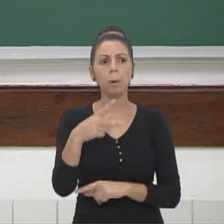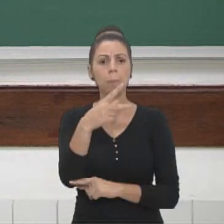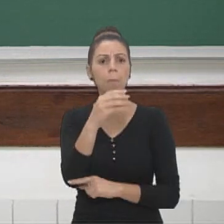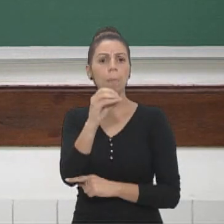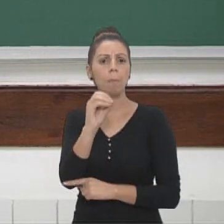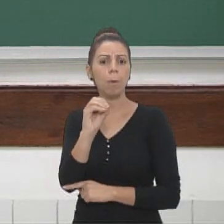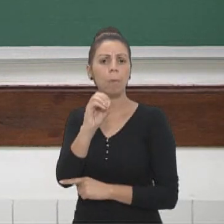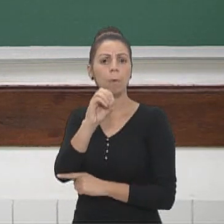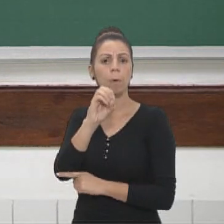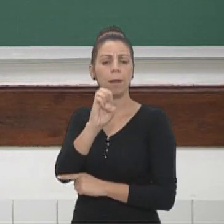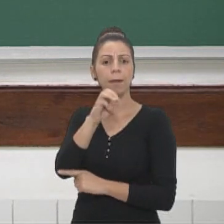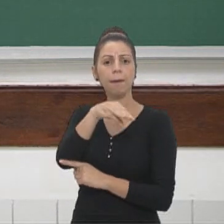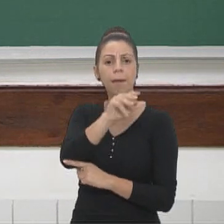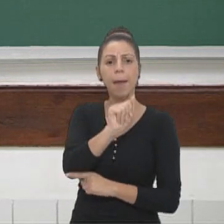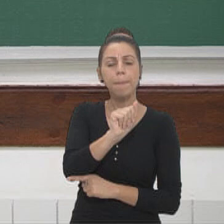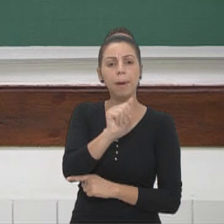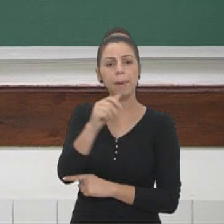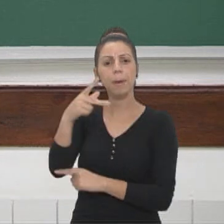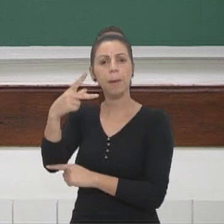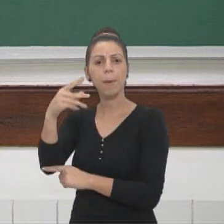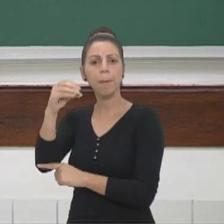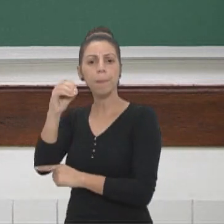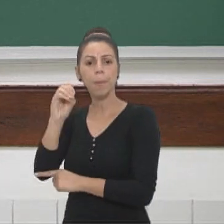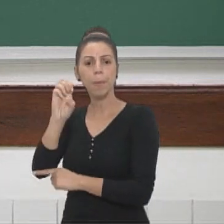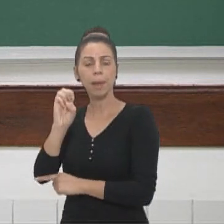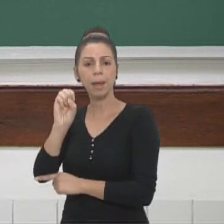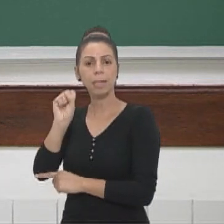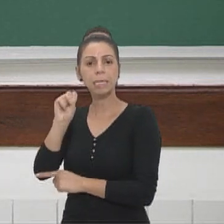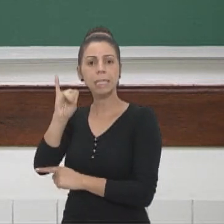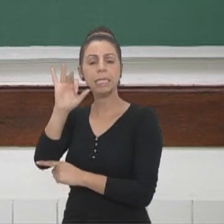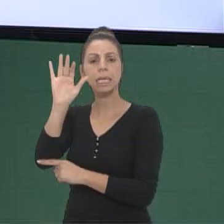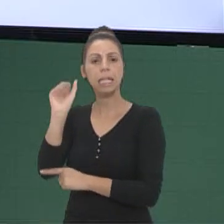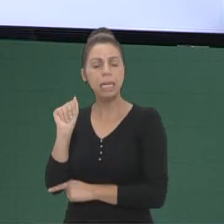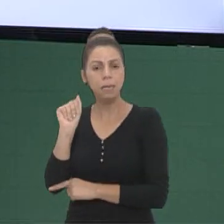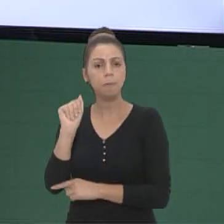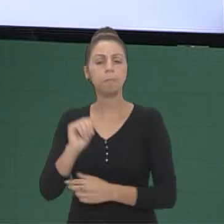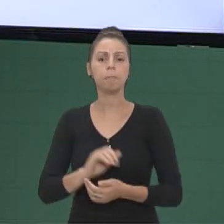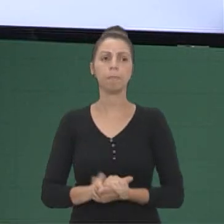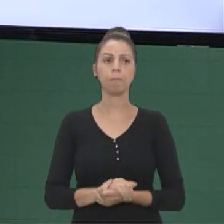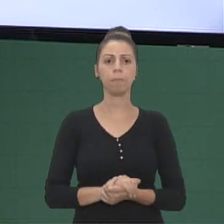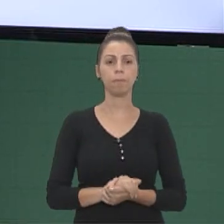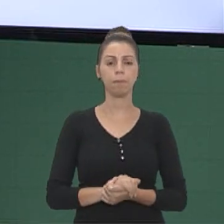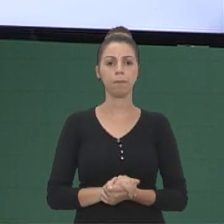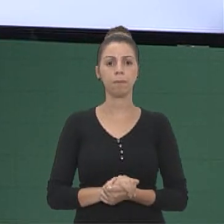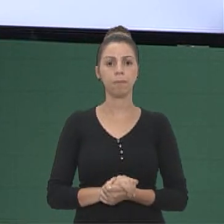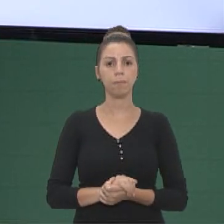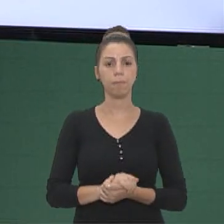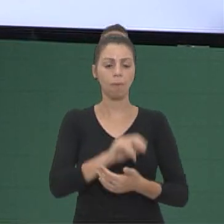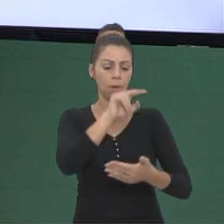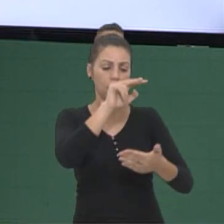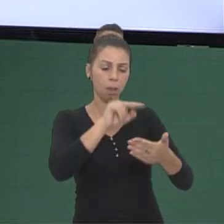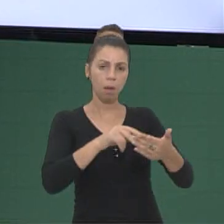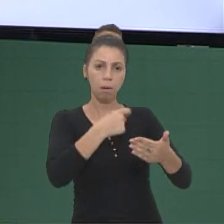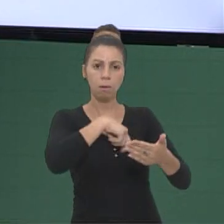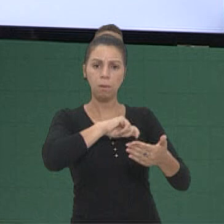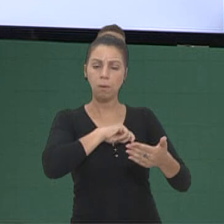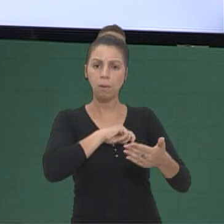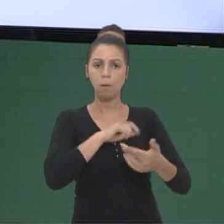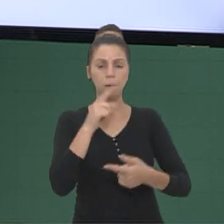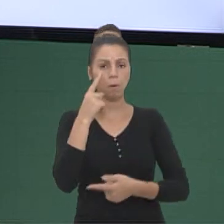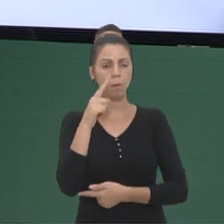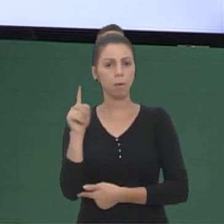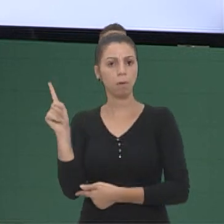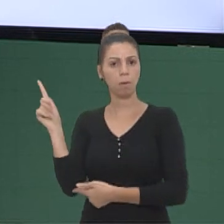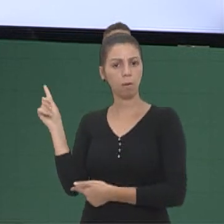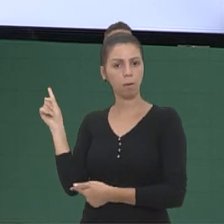lembram? Real Academia Espanhola traz para nós. Vamos observar aqui, ó. Segundo a RAE, Real Academia, poema. Então vejam, nós estamos